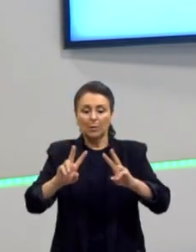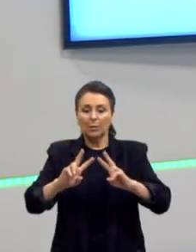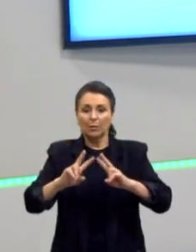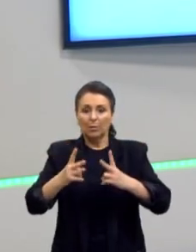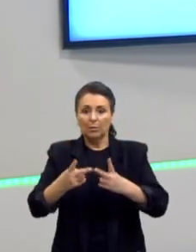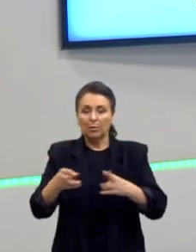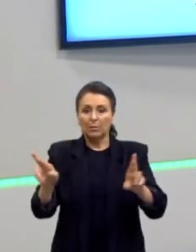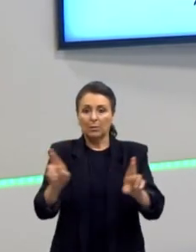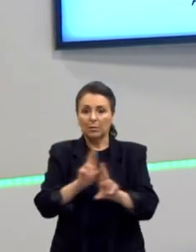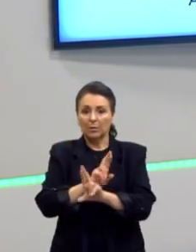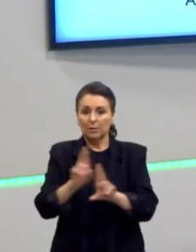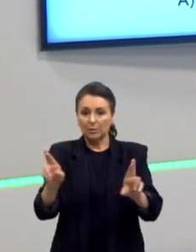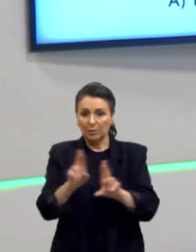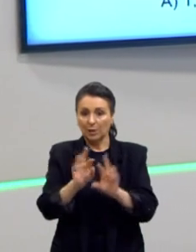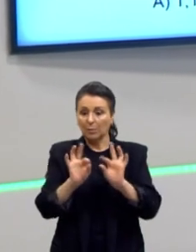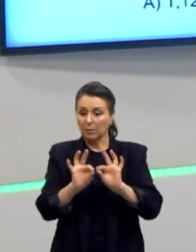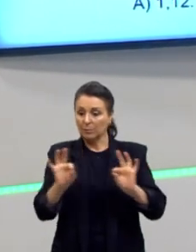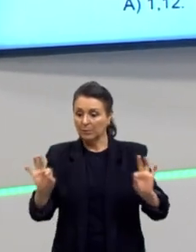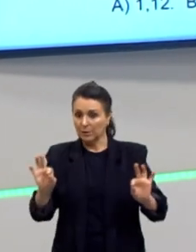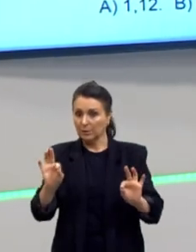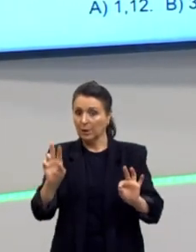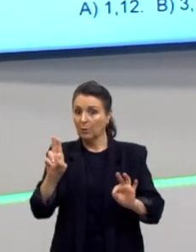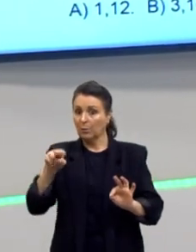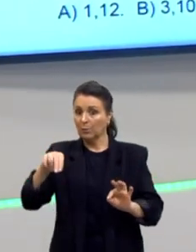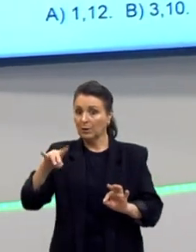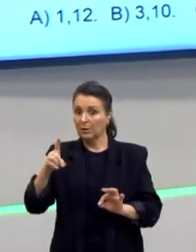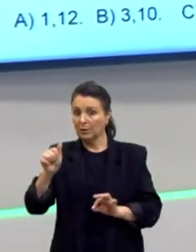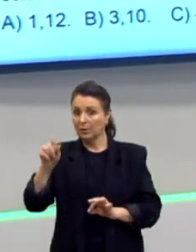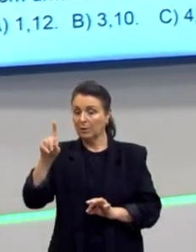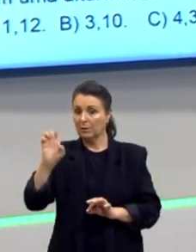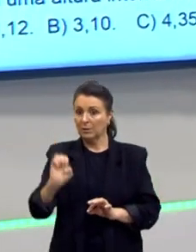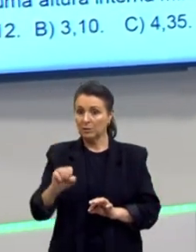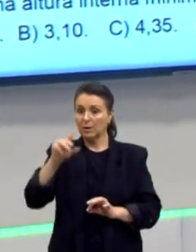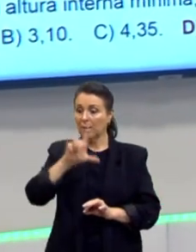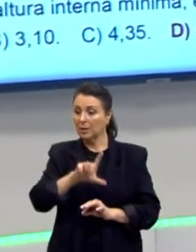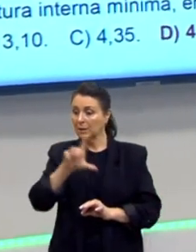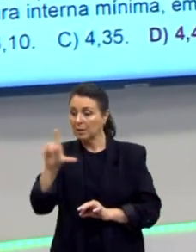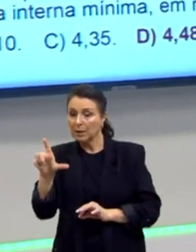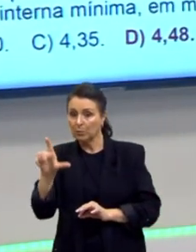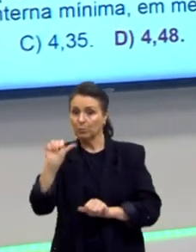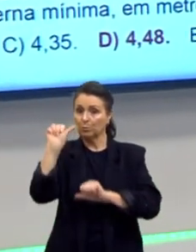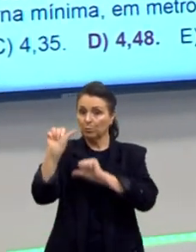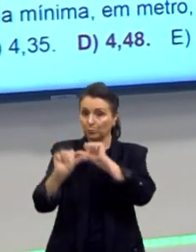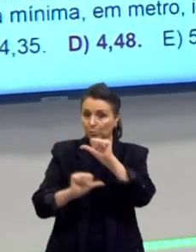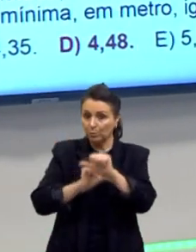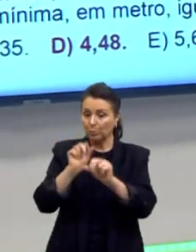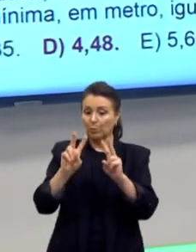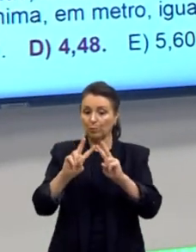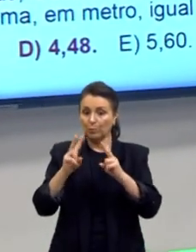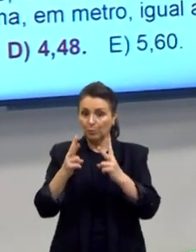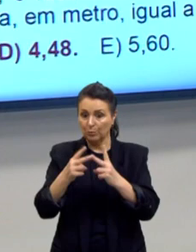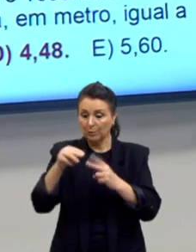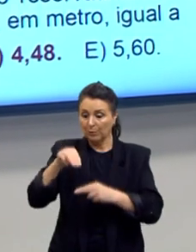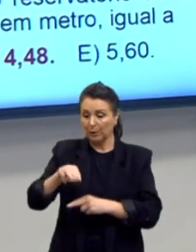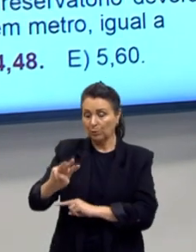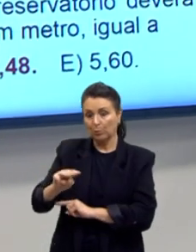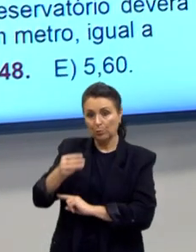relacionamos aliás unidades de medida que é muito importante a gente tinha lindo litros e precisava do volume em metros cúbicos